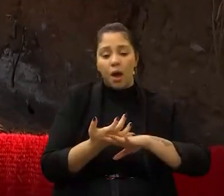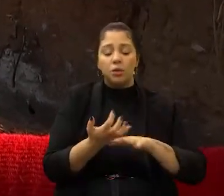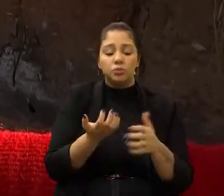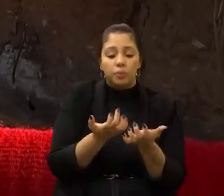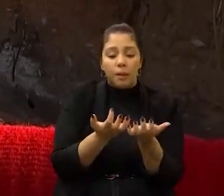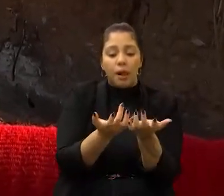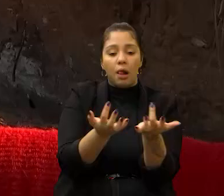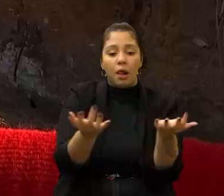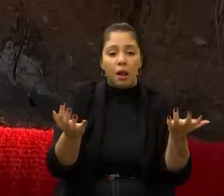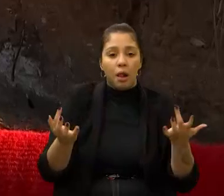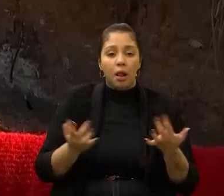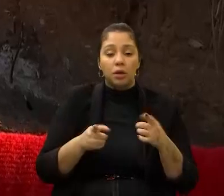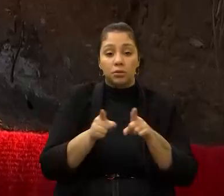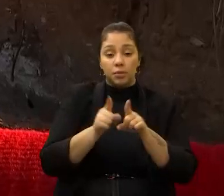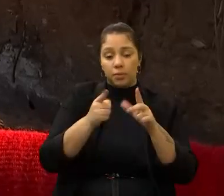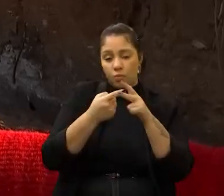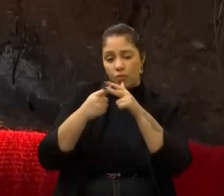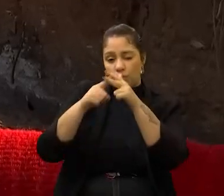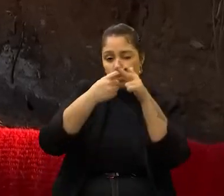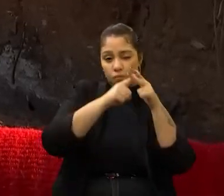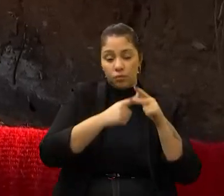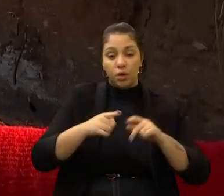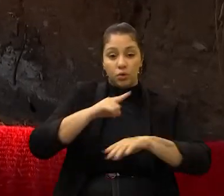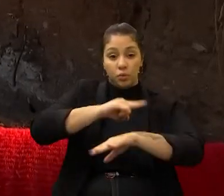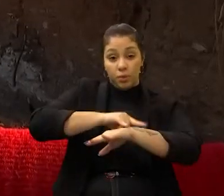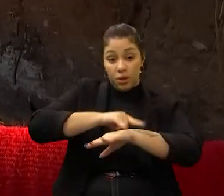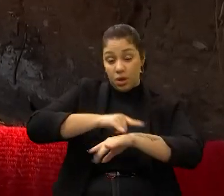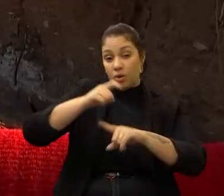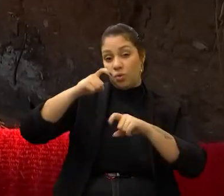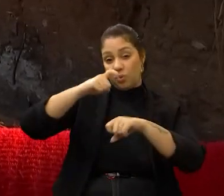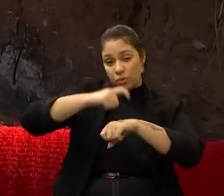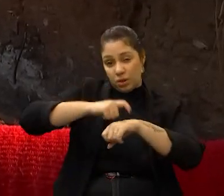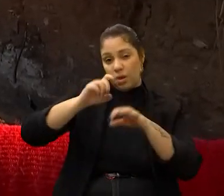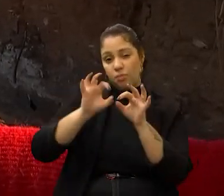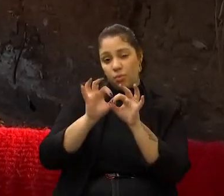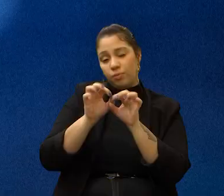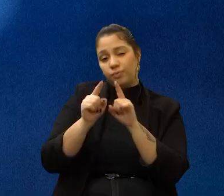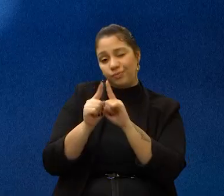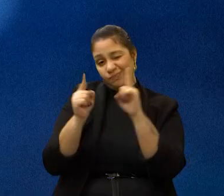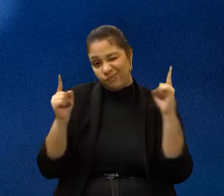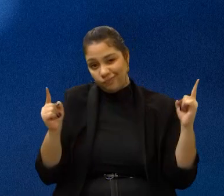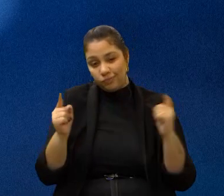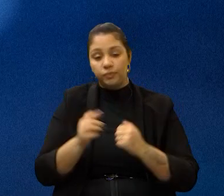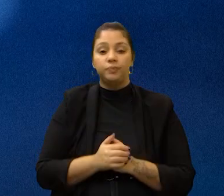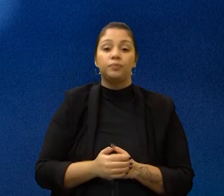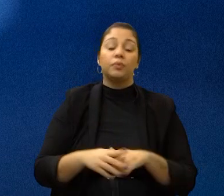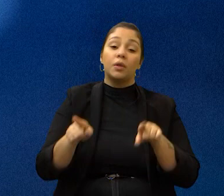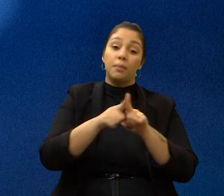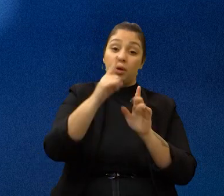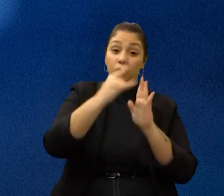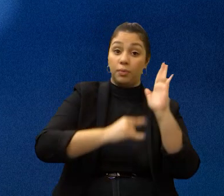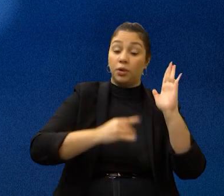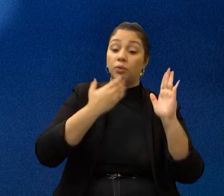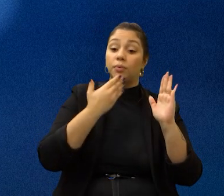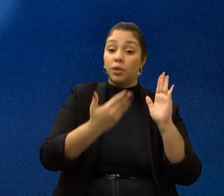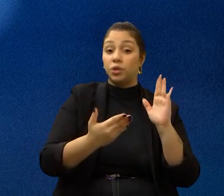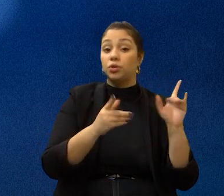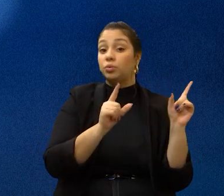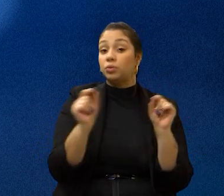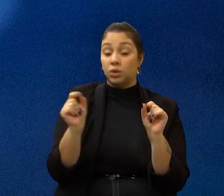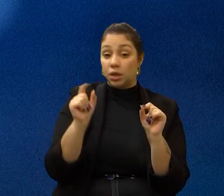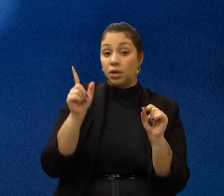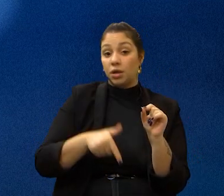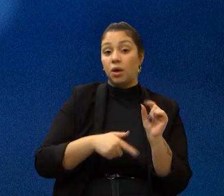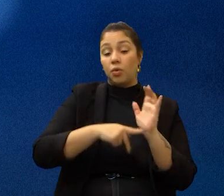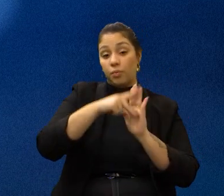Gramado a reforma dos vestiários isso leva um tempo maior ainda no mesmo documento o parlamentar